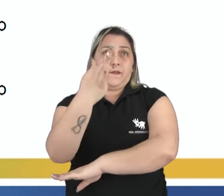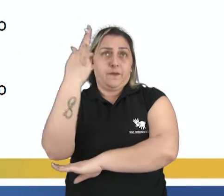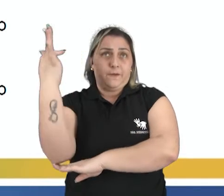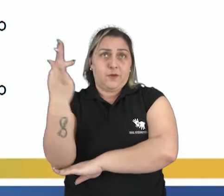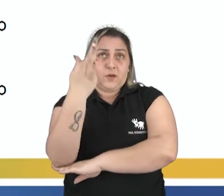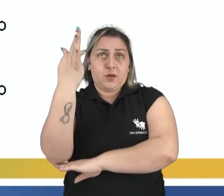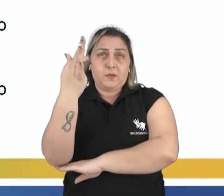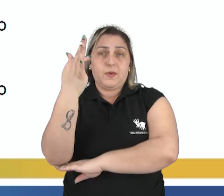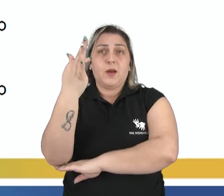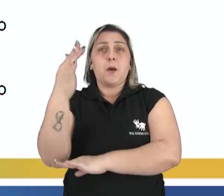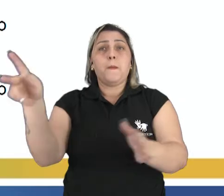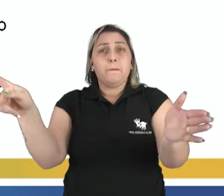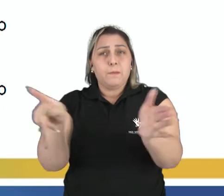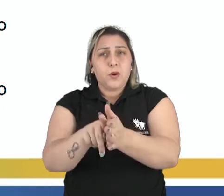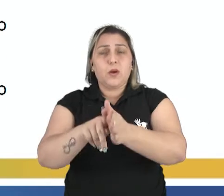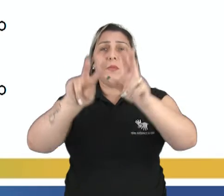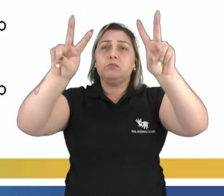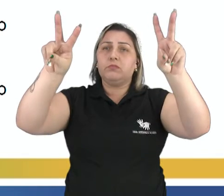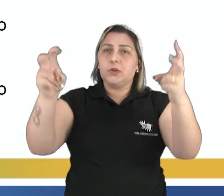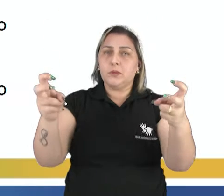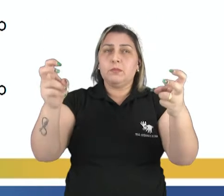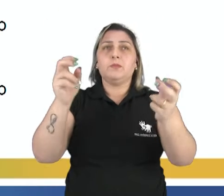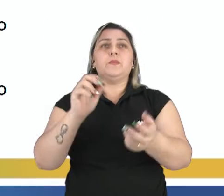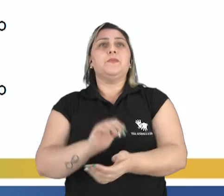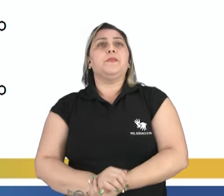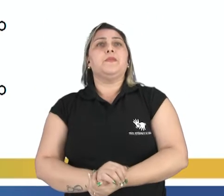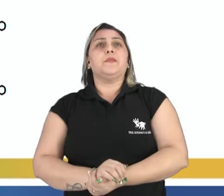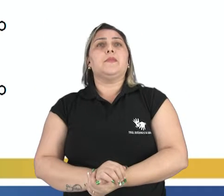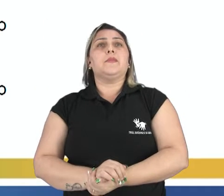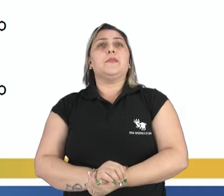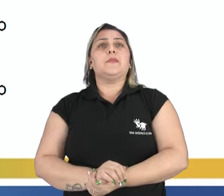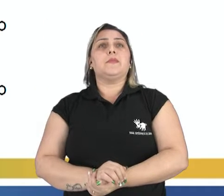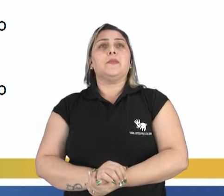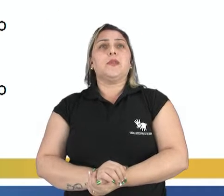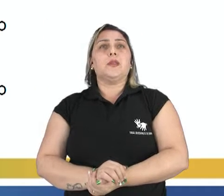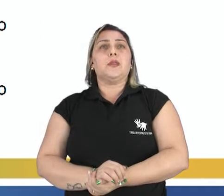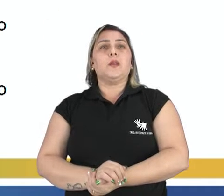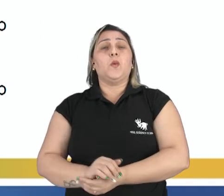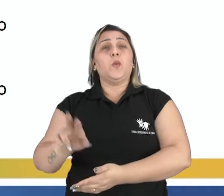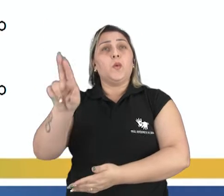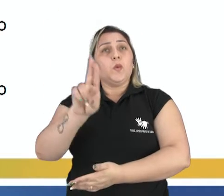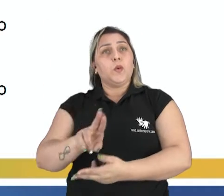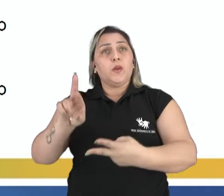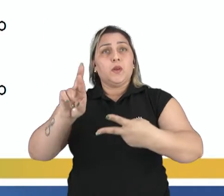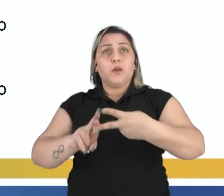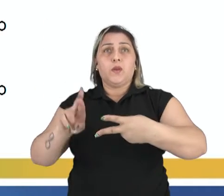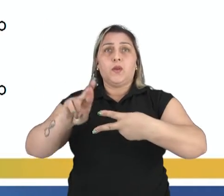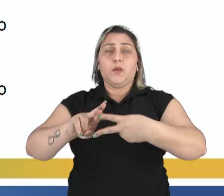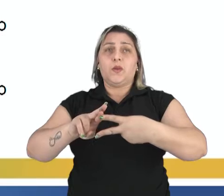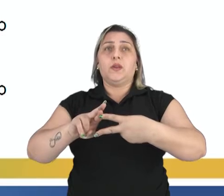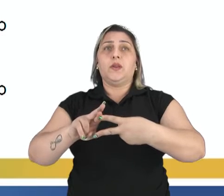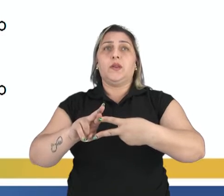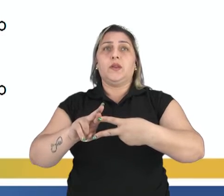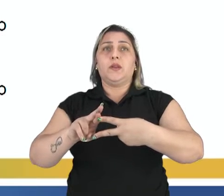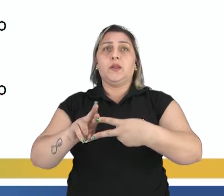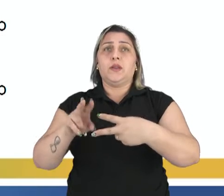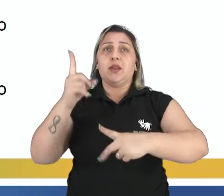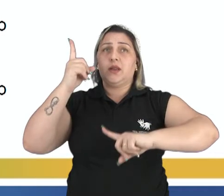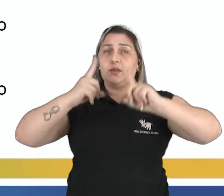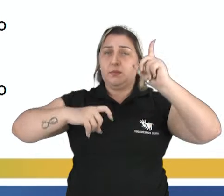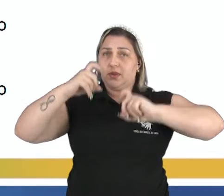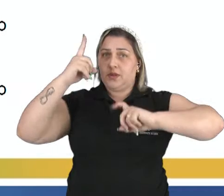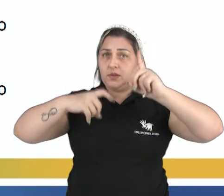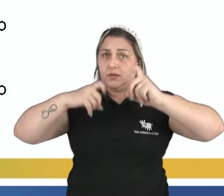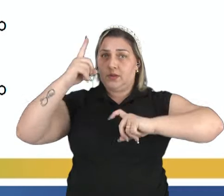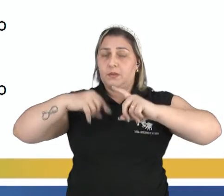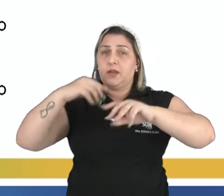linguagem formal, adequada ao tema, tá? Utiliza ali o recurso linguístico, né, da formalidade para